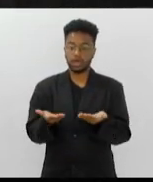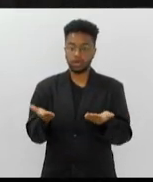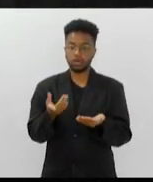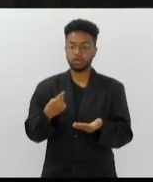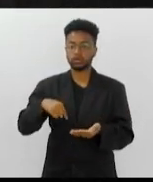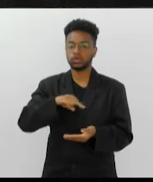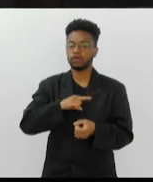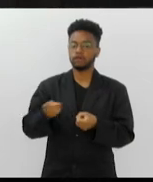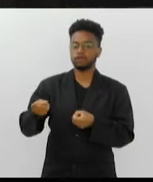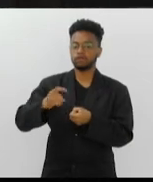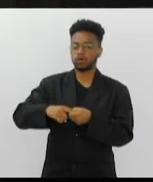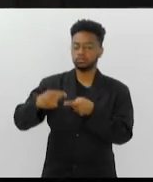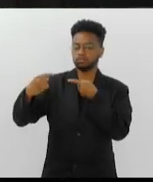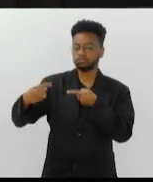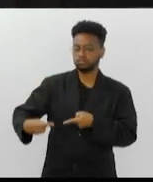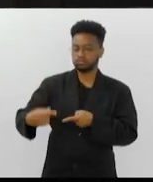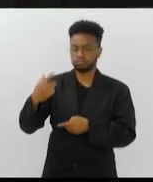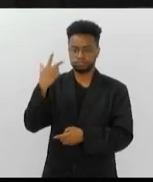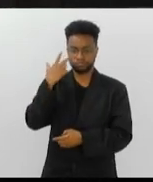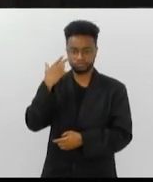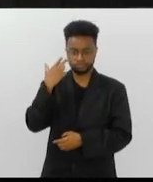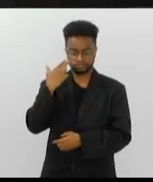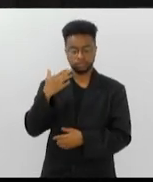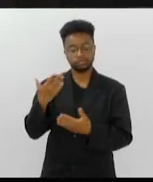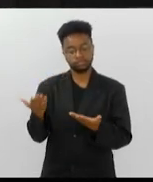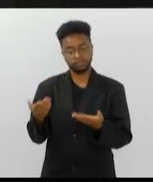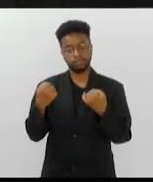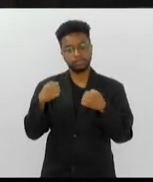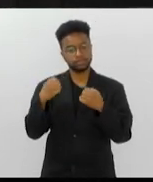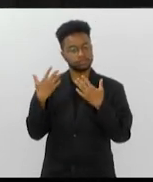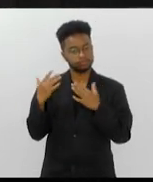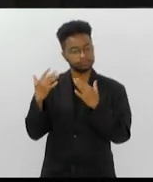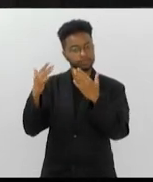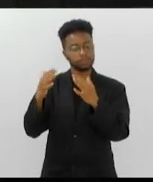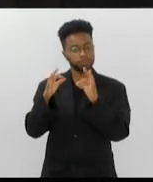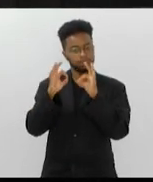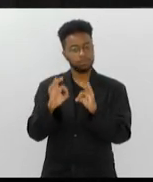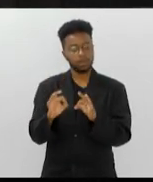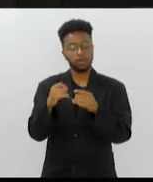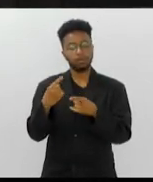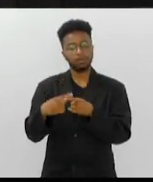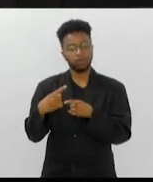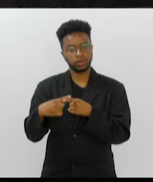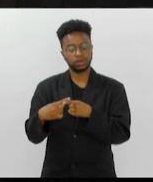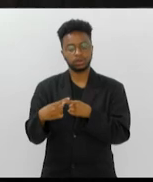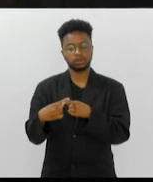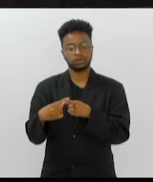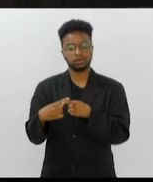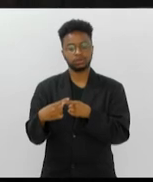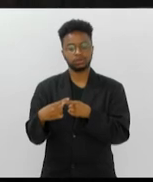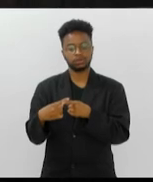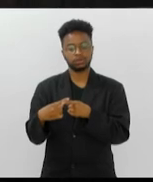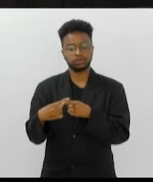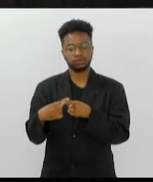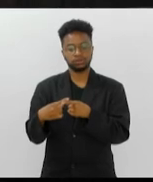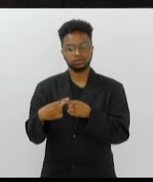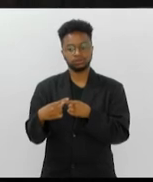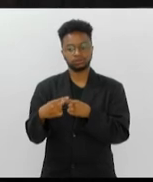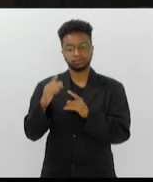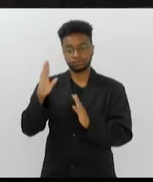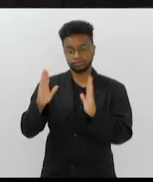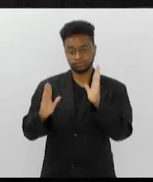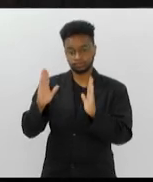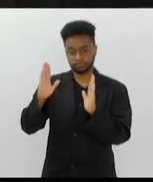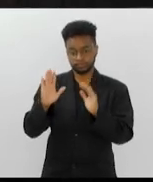bom combate. Temos que elogiar efetivamente, porque se passou um aumento